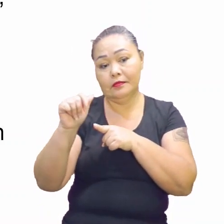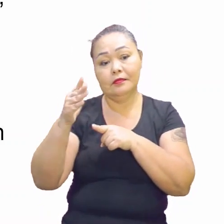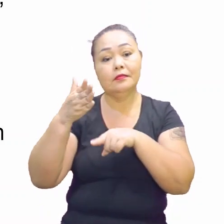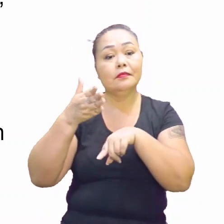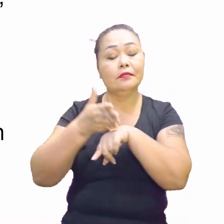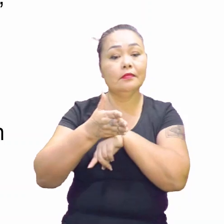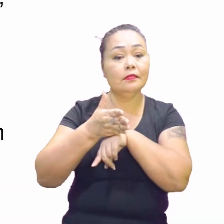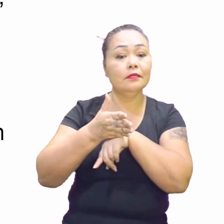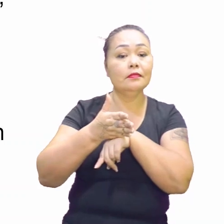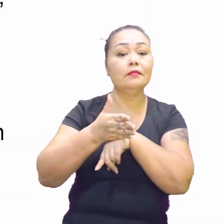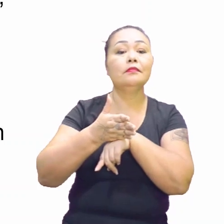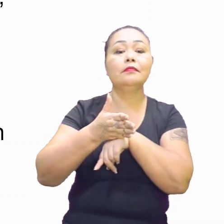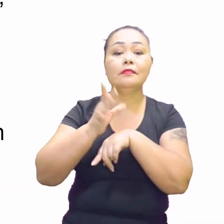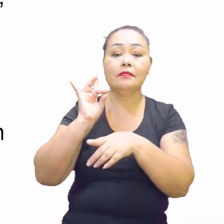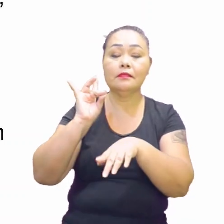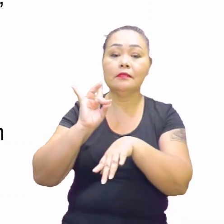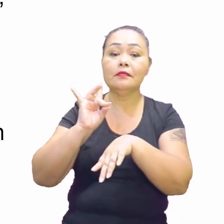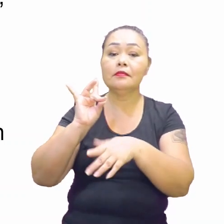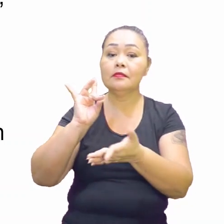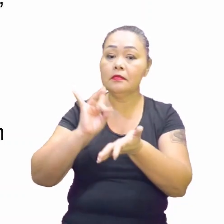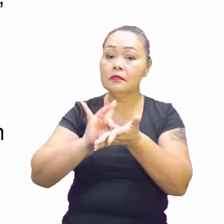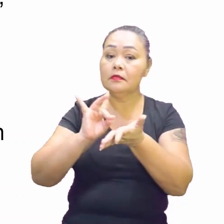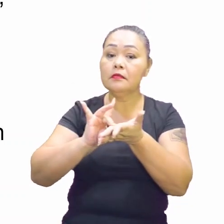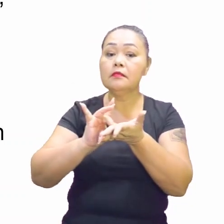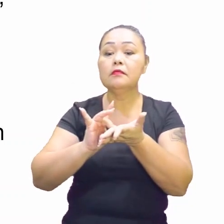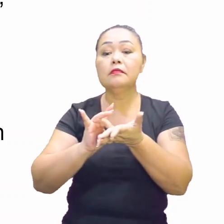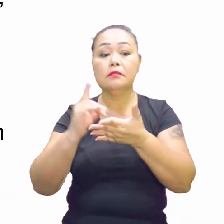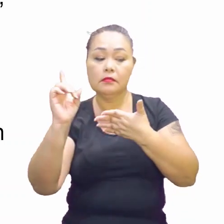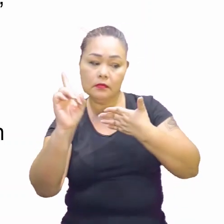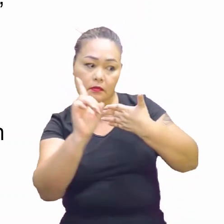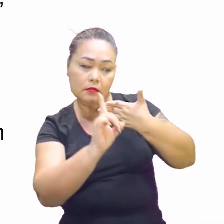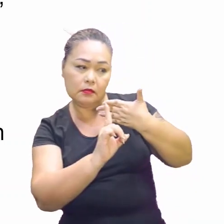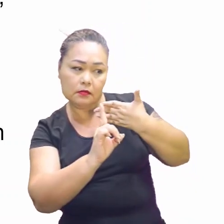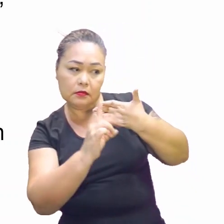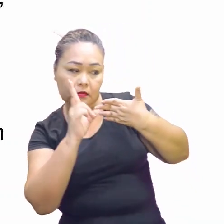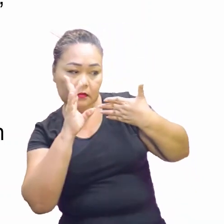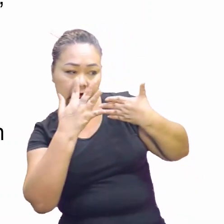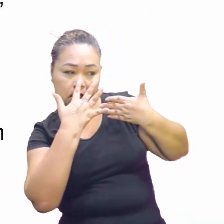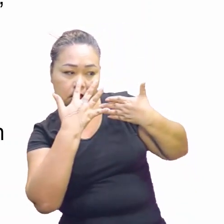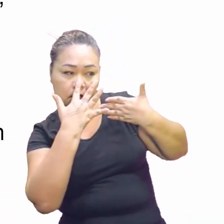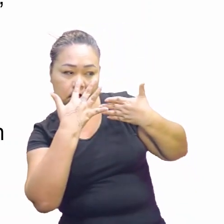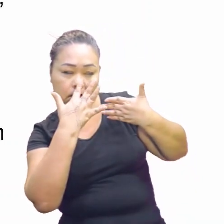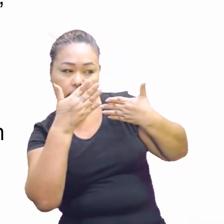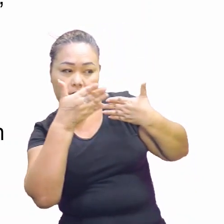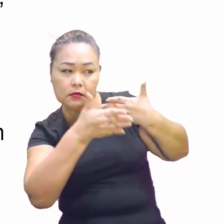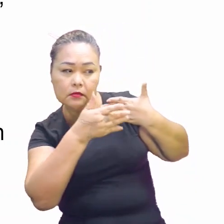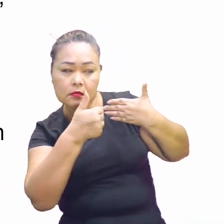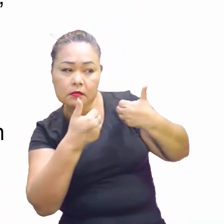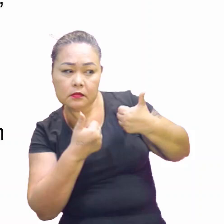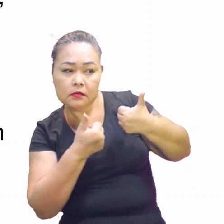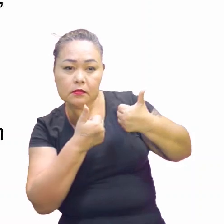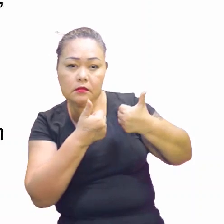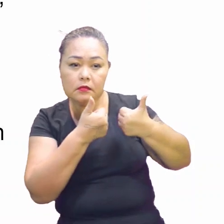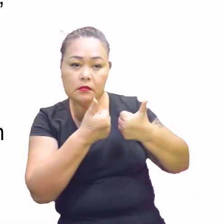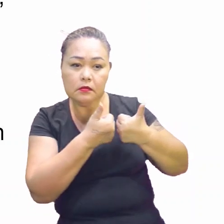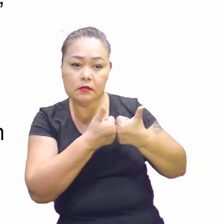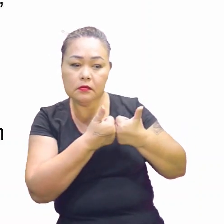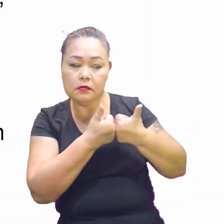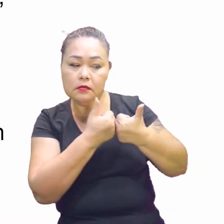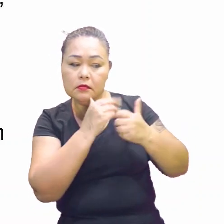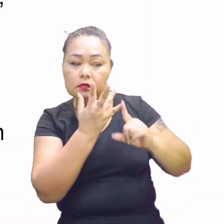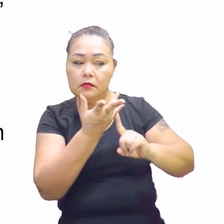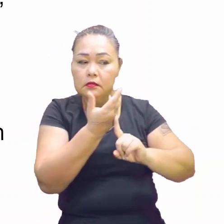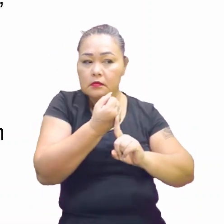Letra A. Participação efetiva do espectador na obra, o que determina a proximidade entre